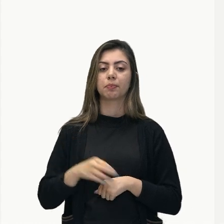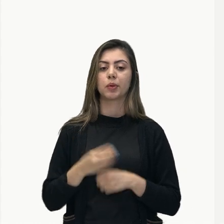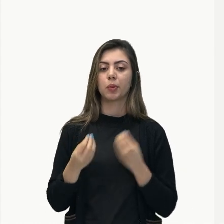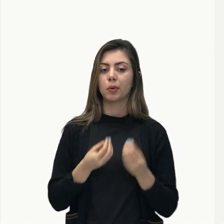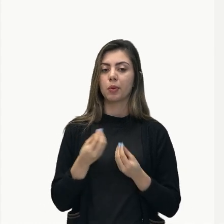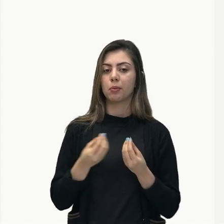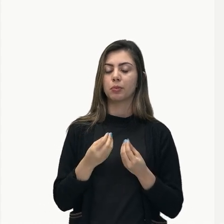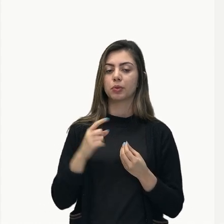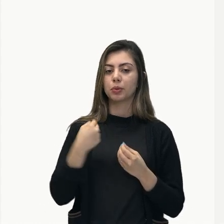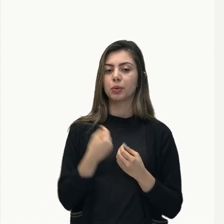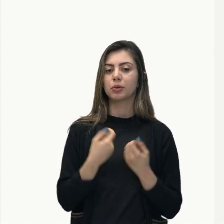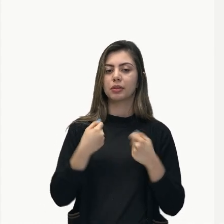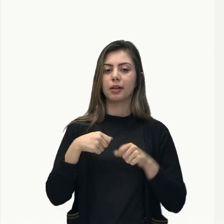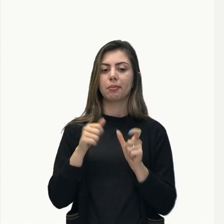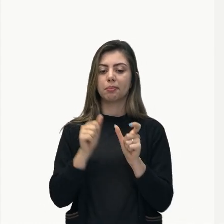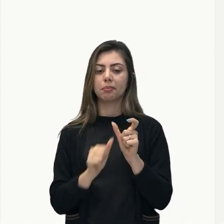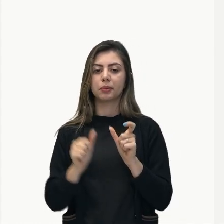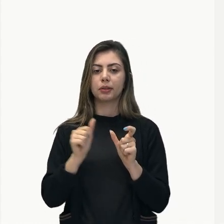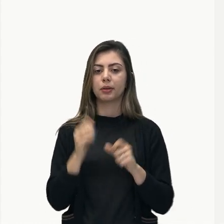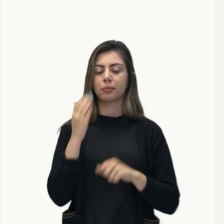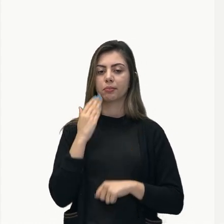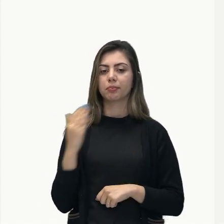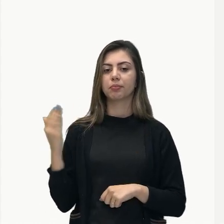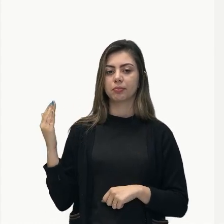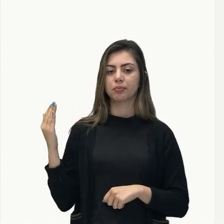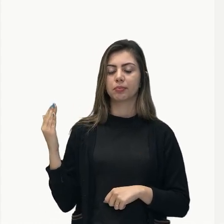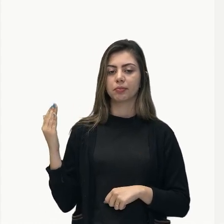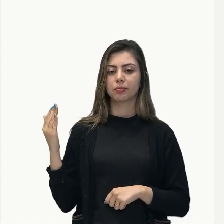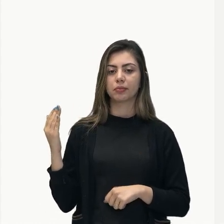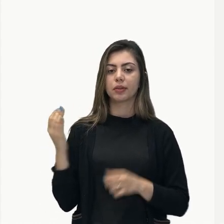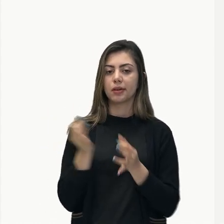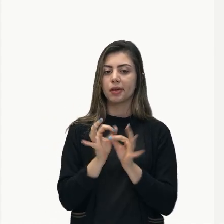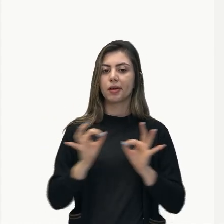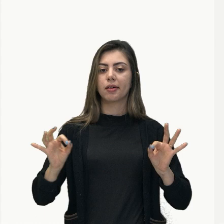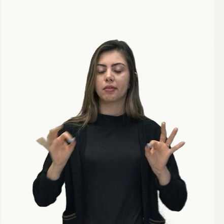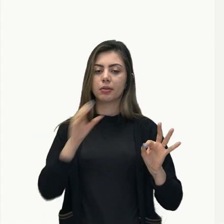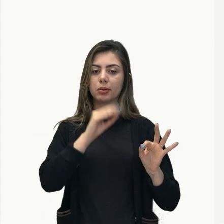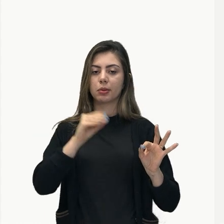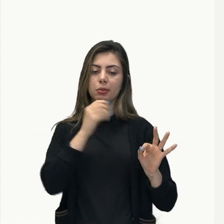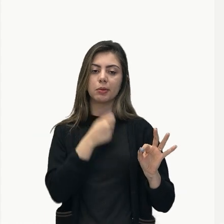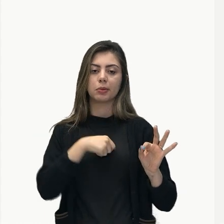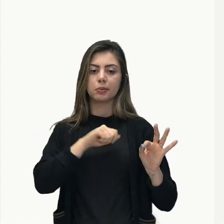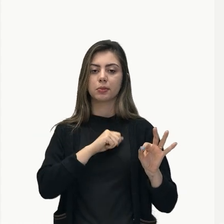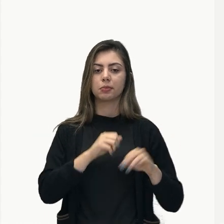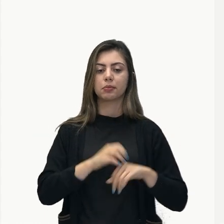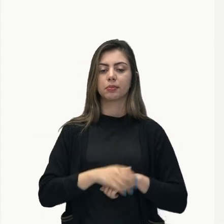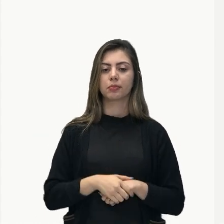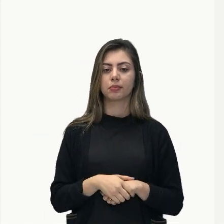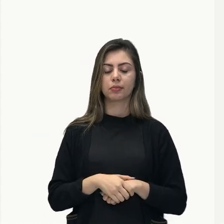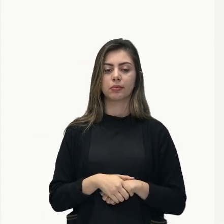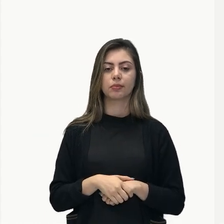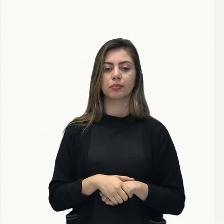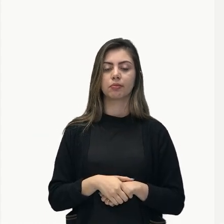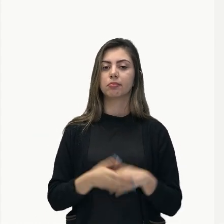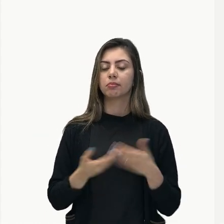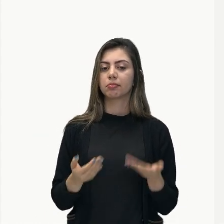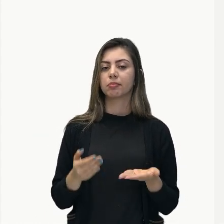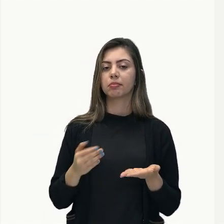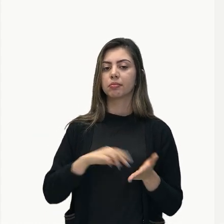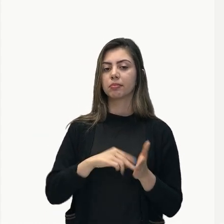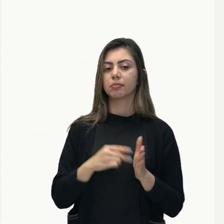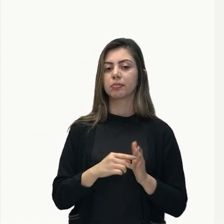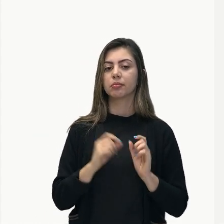Nosotros veíamos uma película acerca da ditadura franquista. Ou seja,